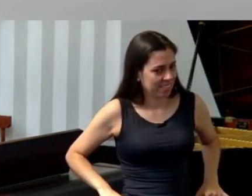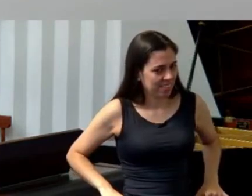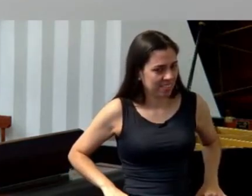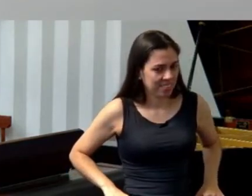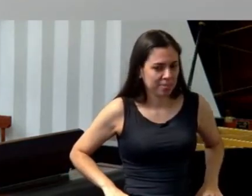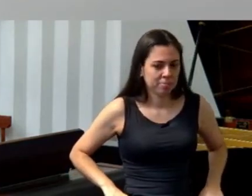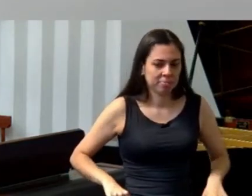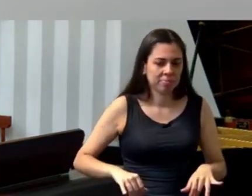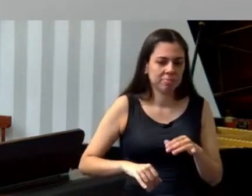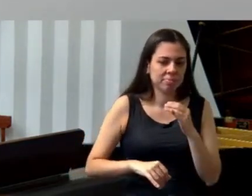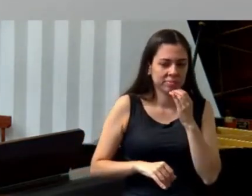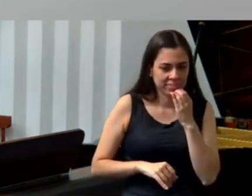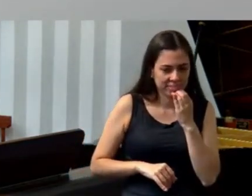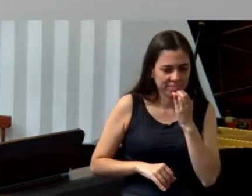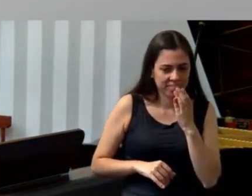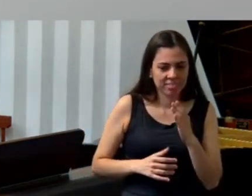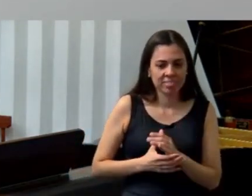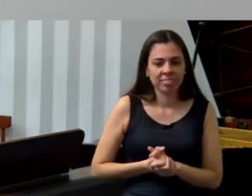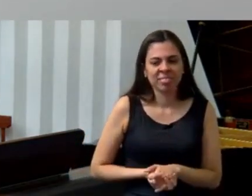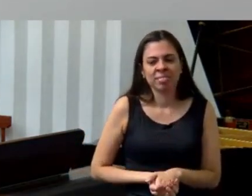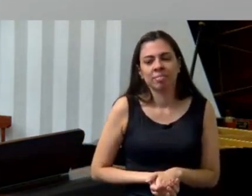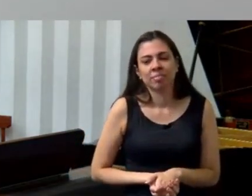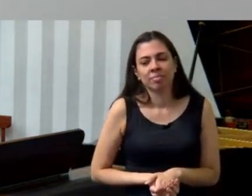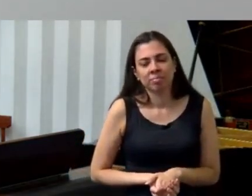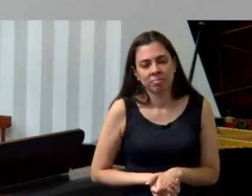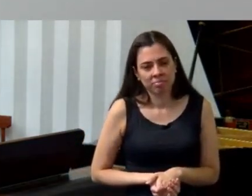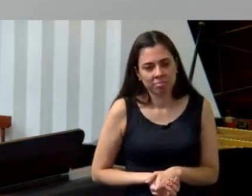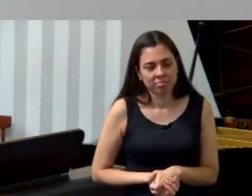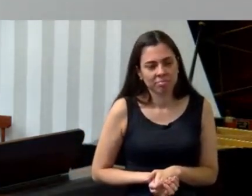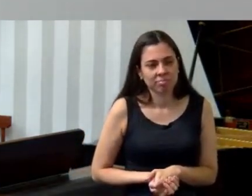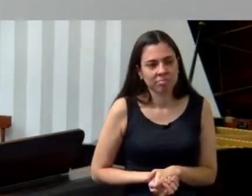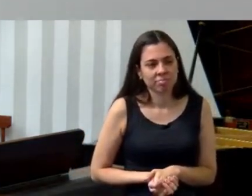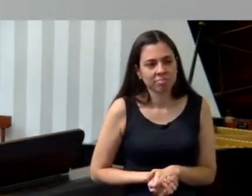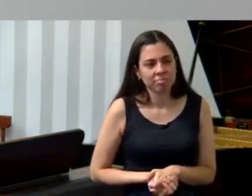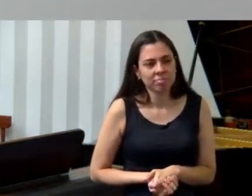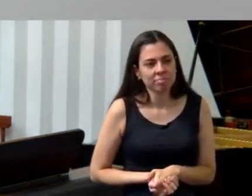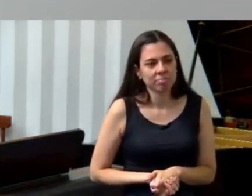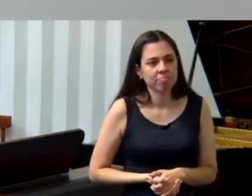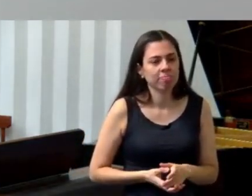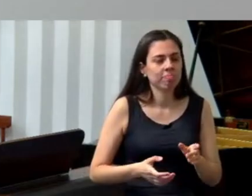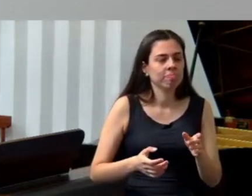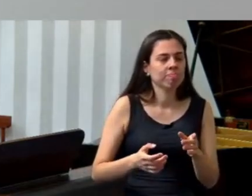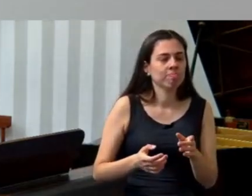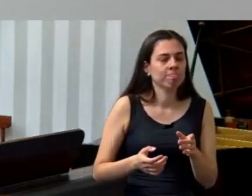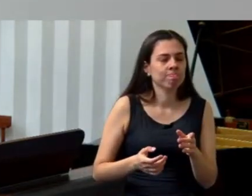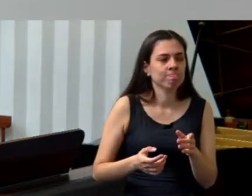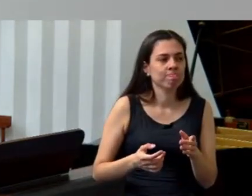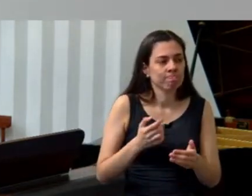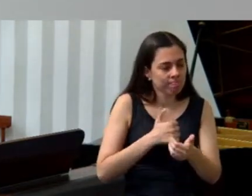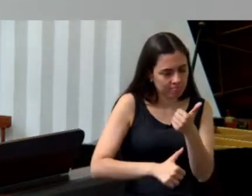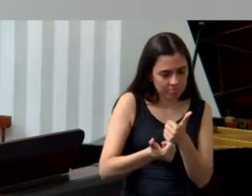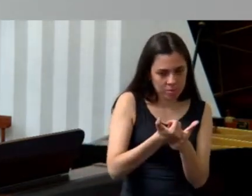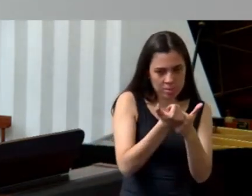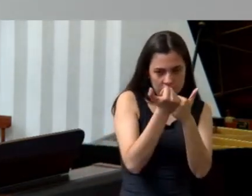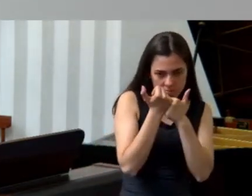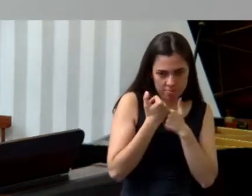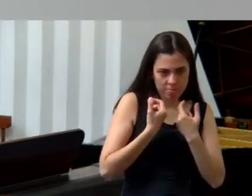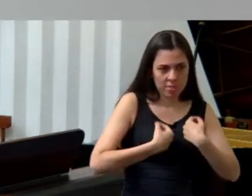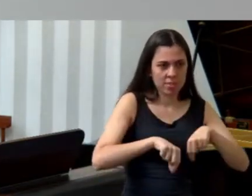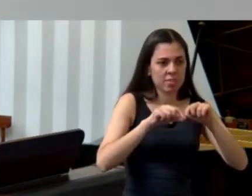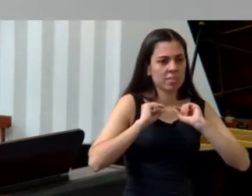Obedeceu à vontade perfeita do Pai para que você e eu tivéssemos vida e